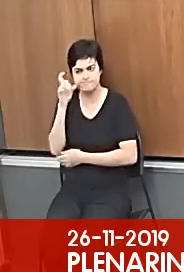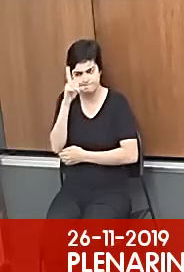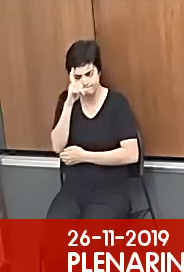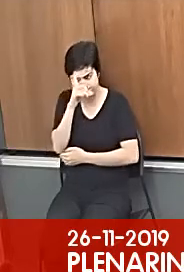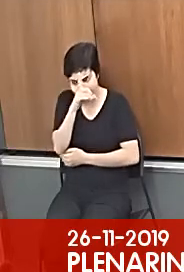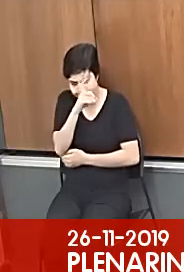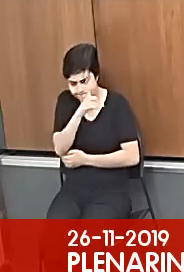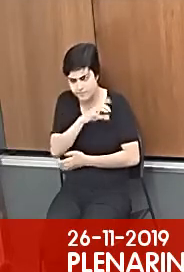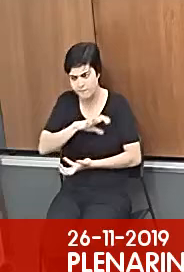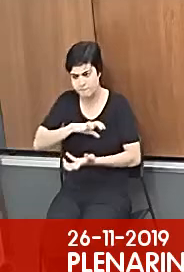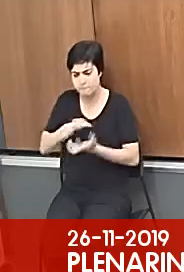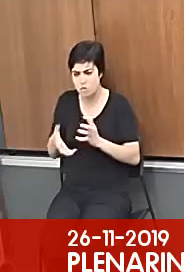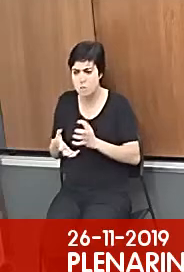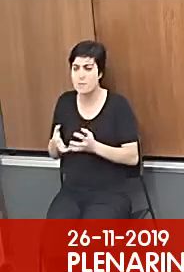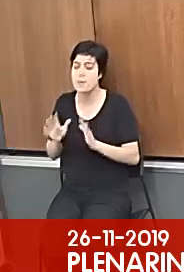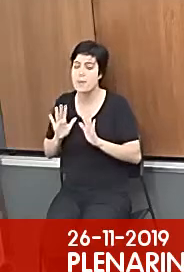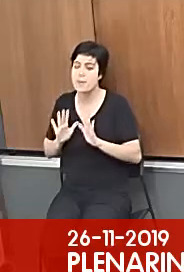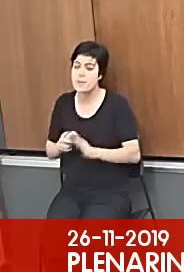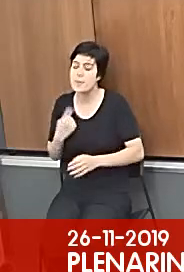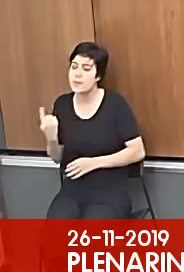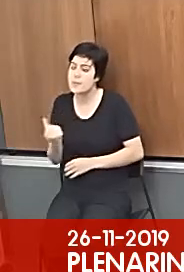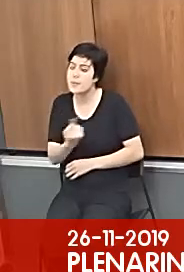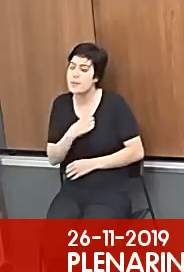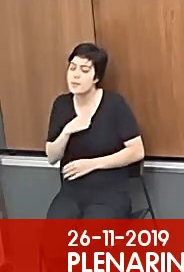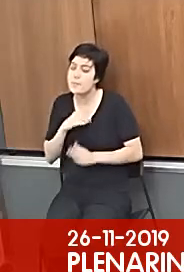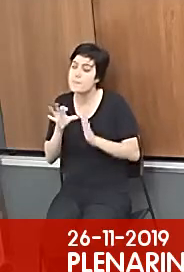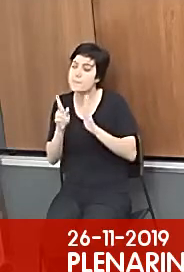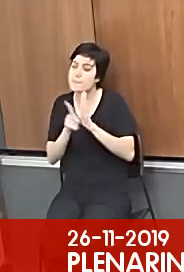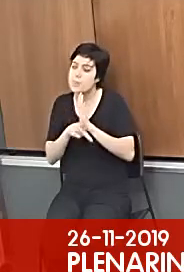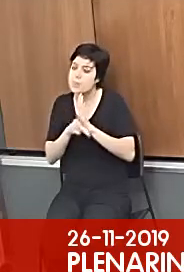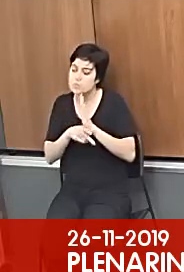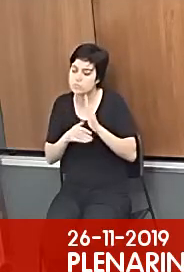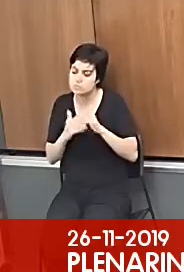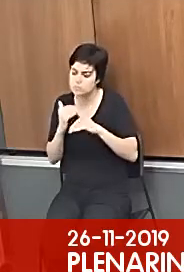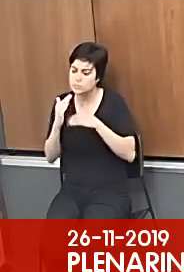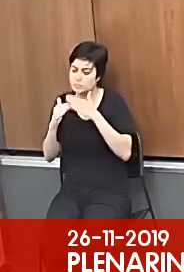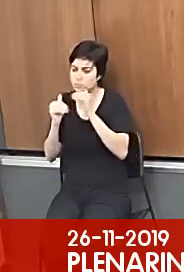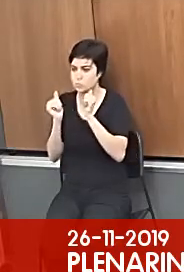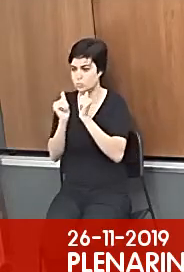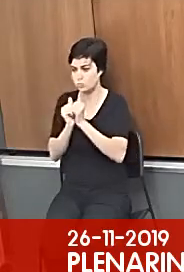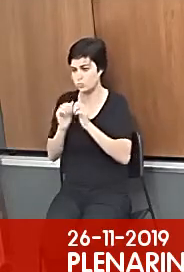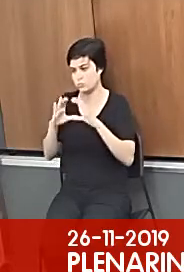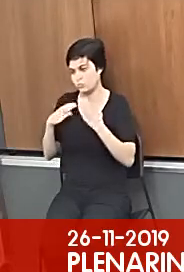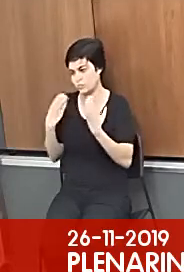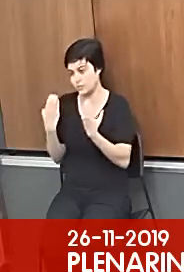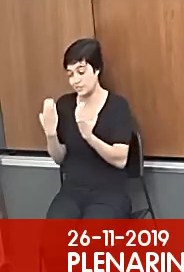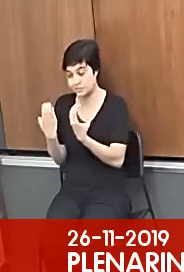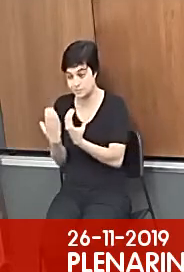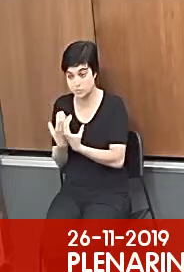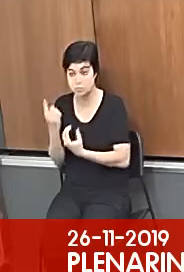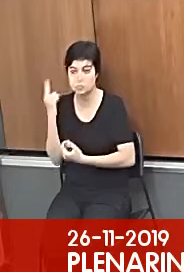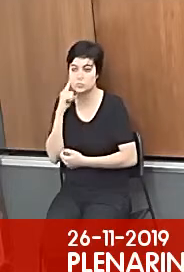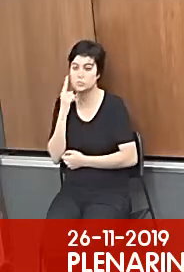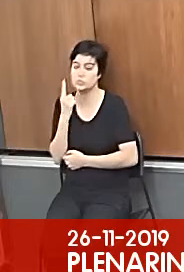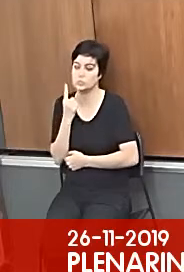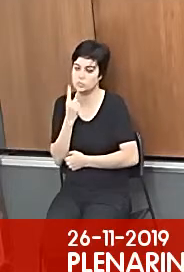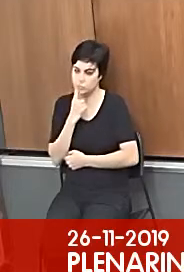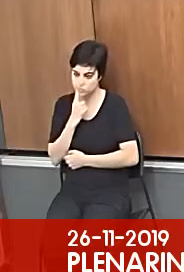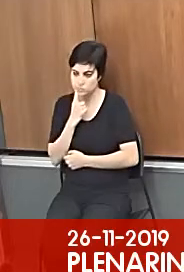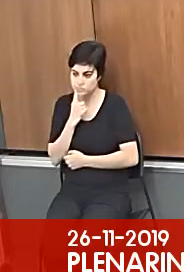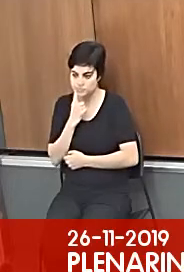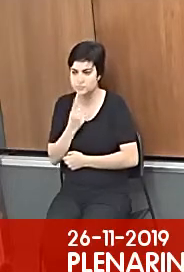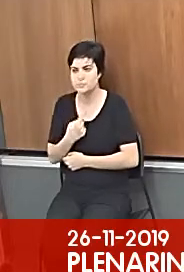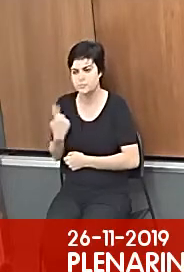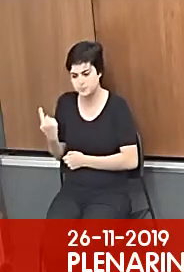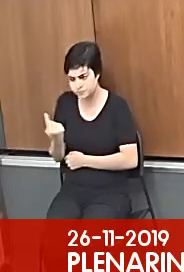mas a gente está imbuído de um projeto de caminhar com a sociedade, com a comunidade surda. E vamos